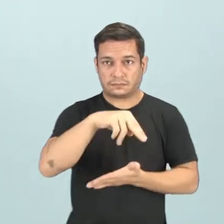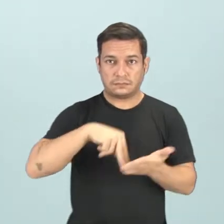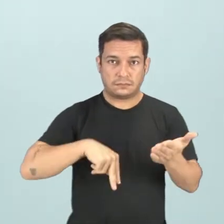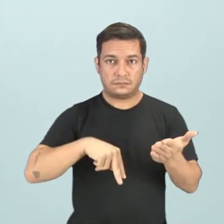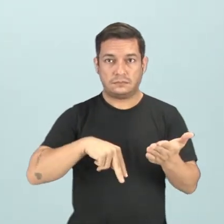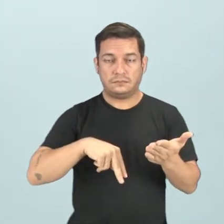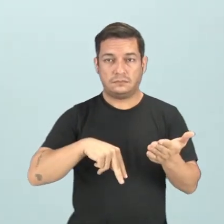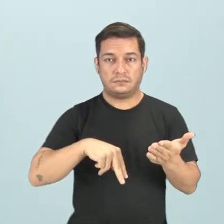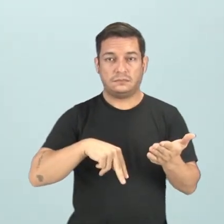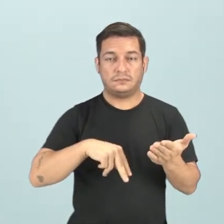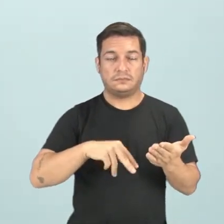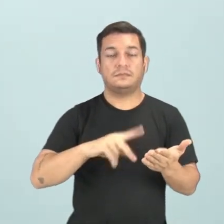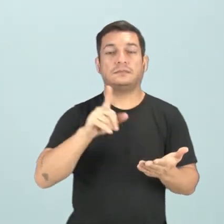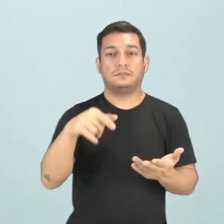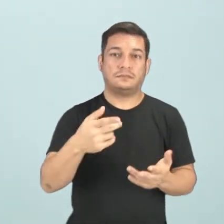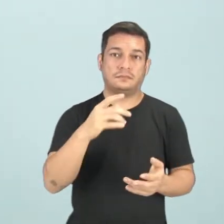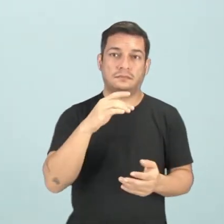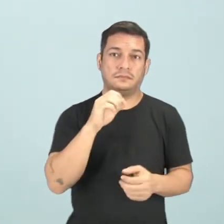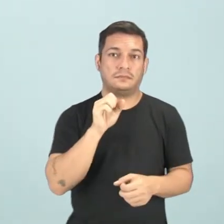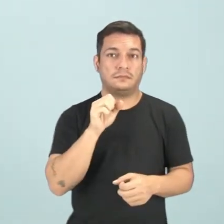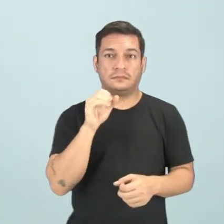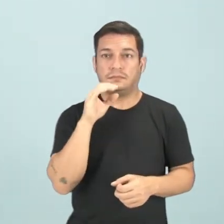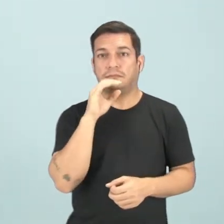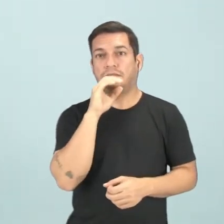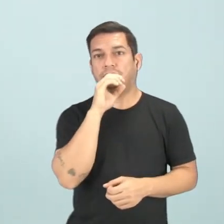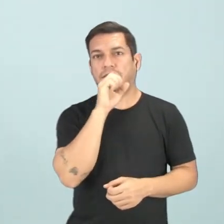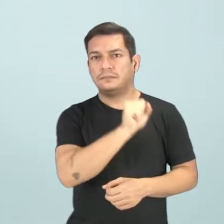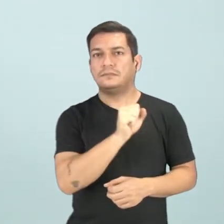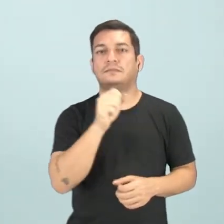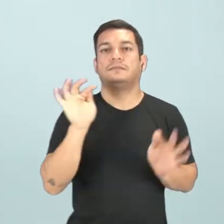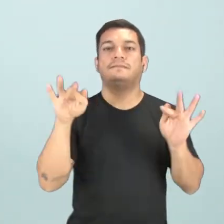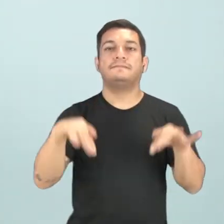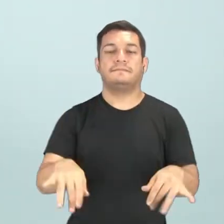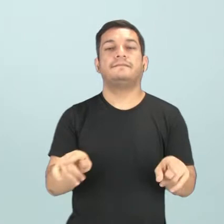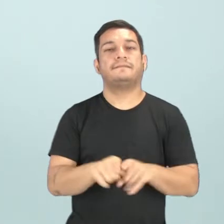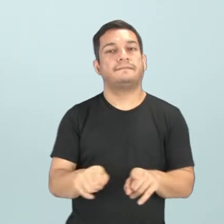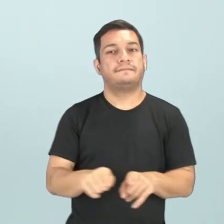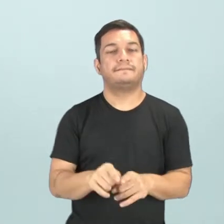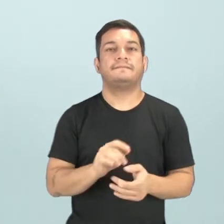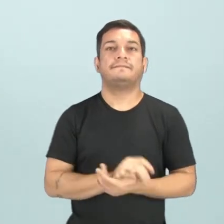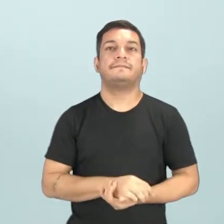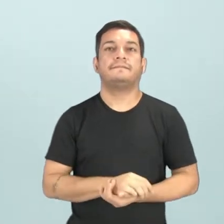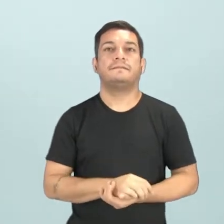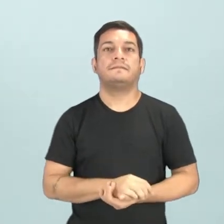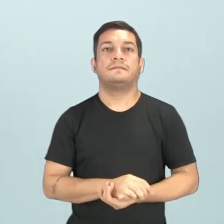leitura e num start você termina. Acontece ali a reviravolta, tá?